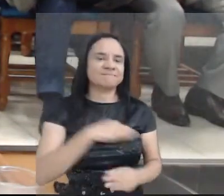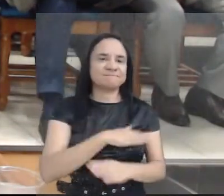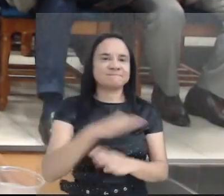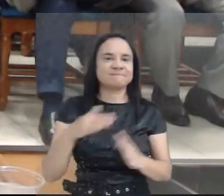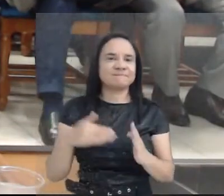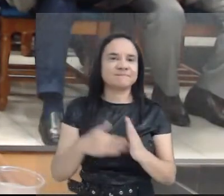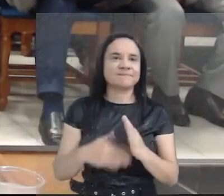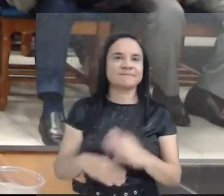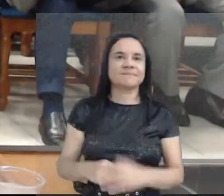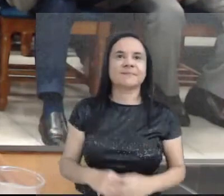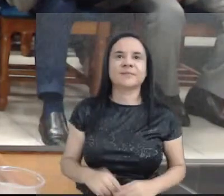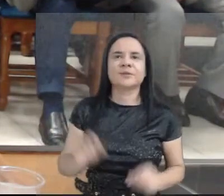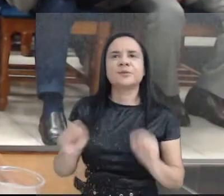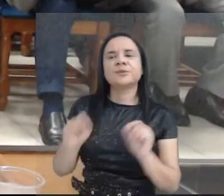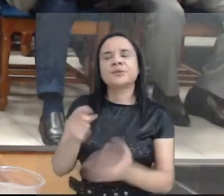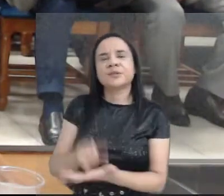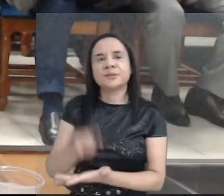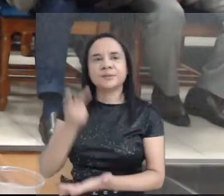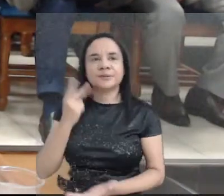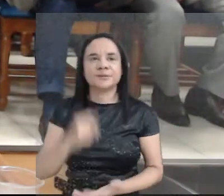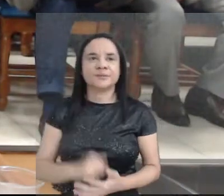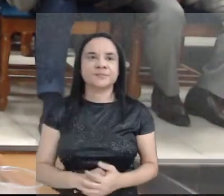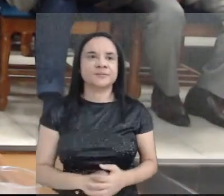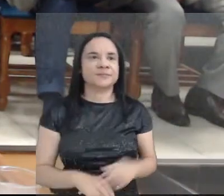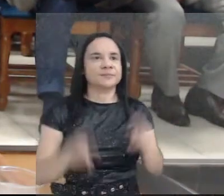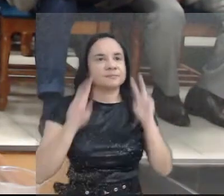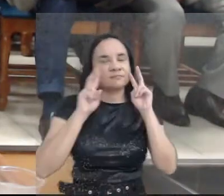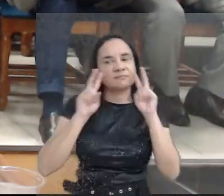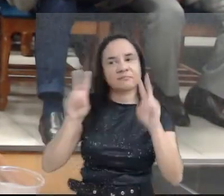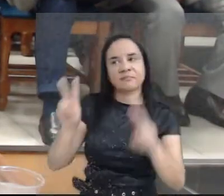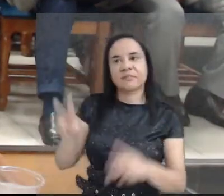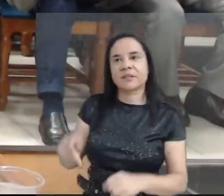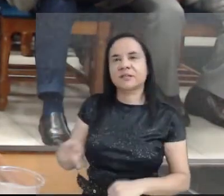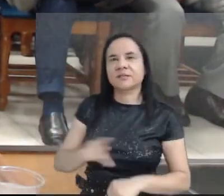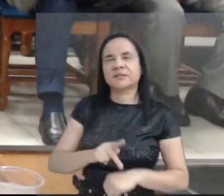Aí o que é que acontece? Veja que Pedro